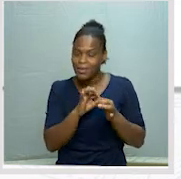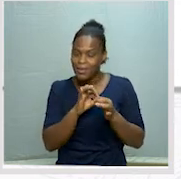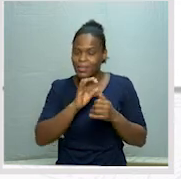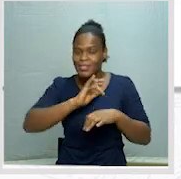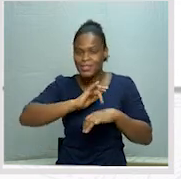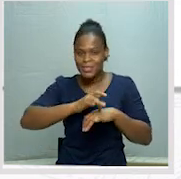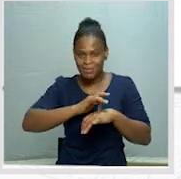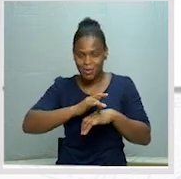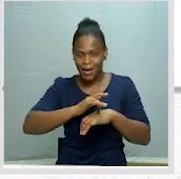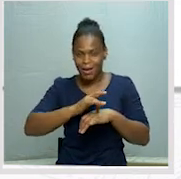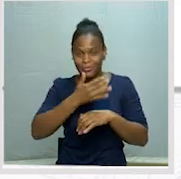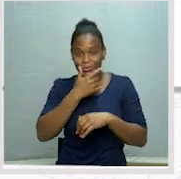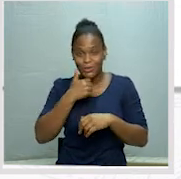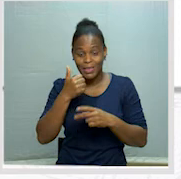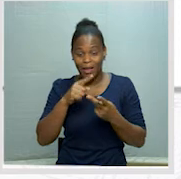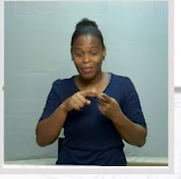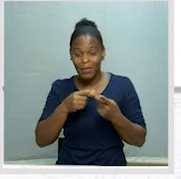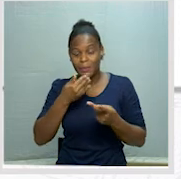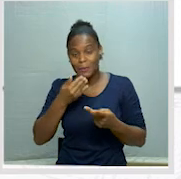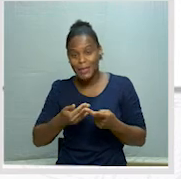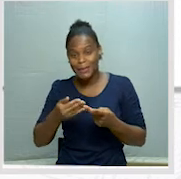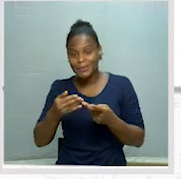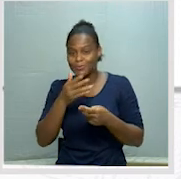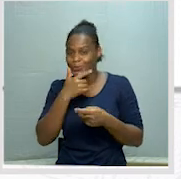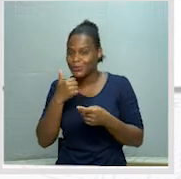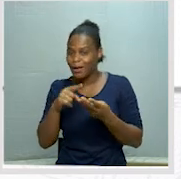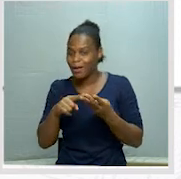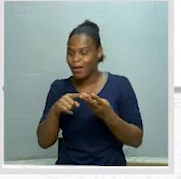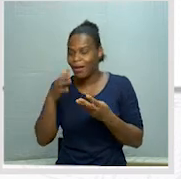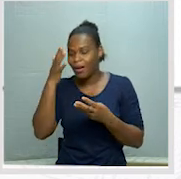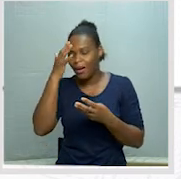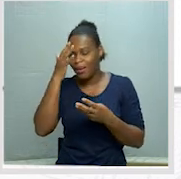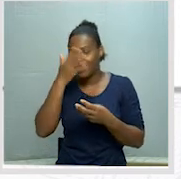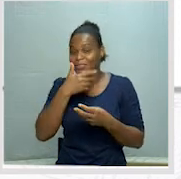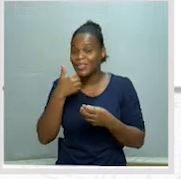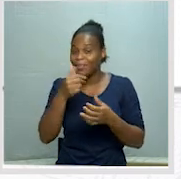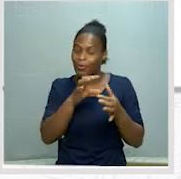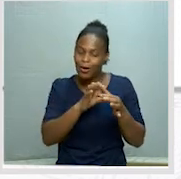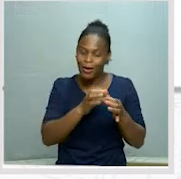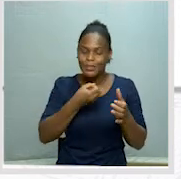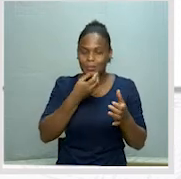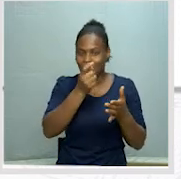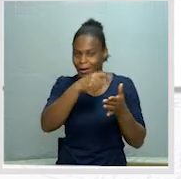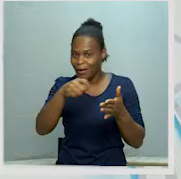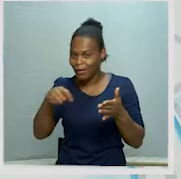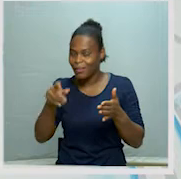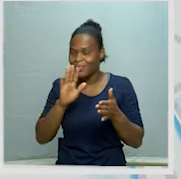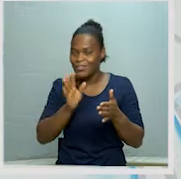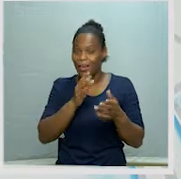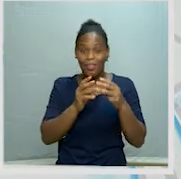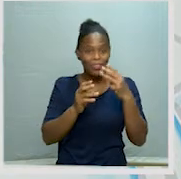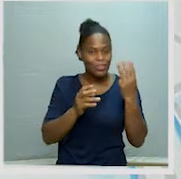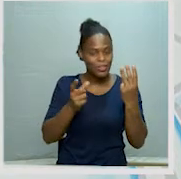a sensibilidade estética, a experiência estética e o juízo estético,